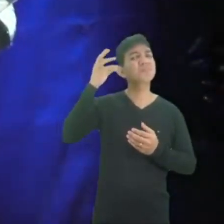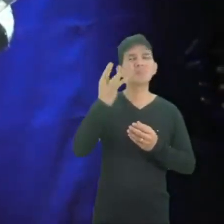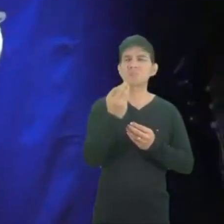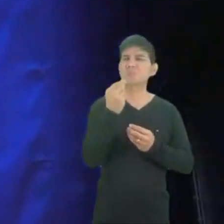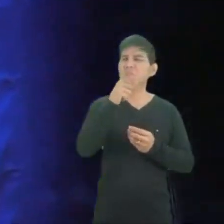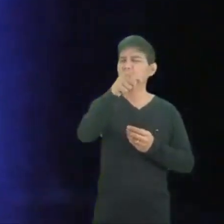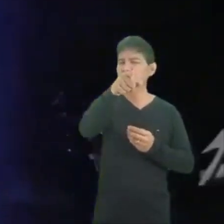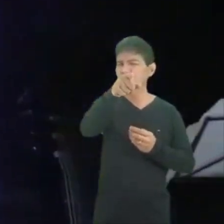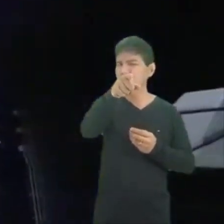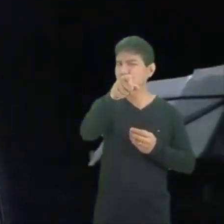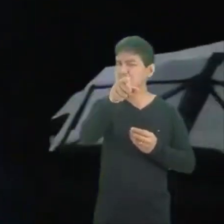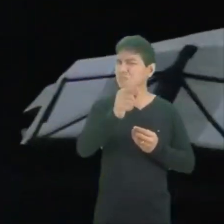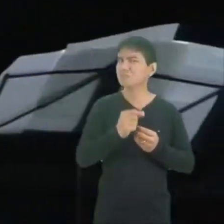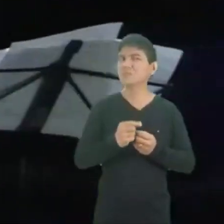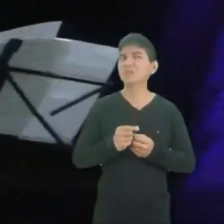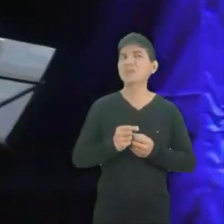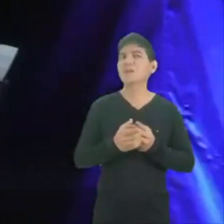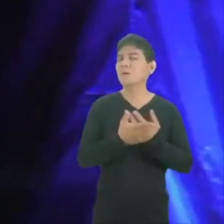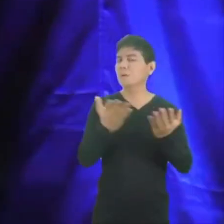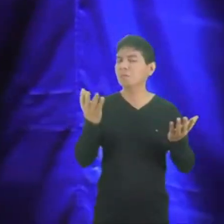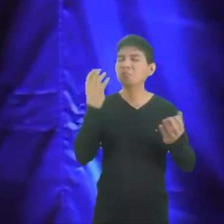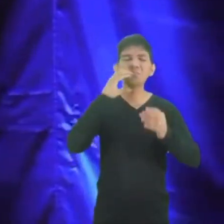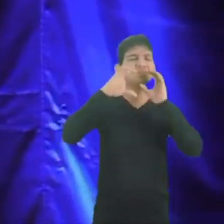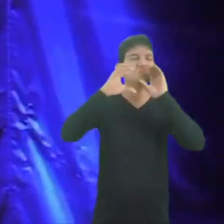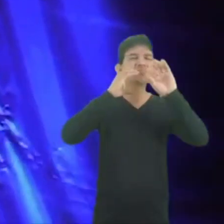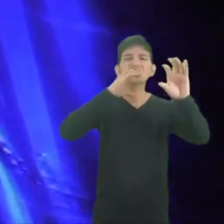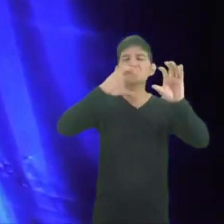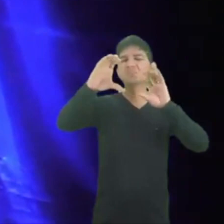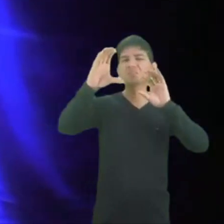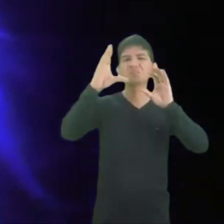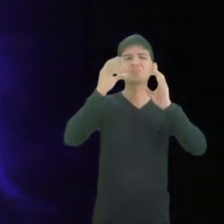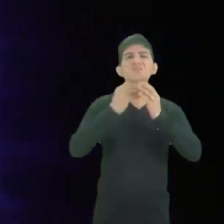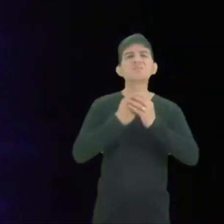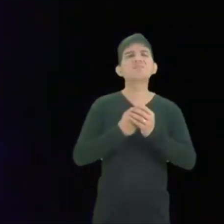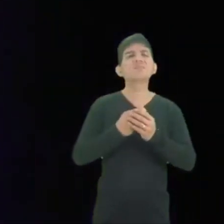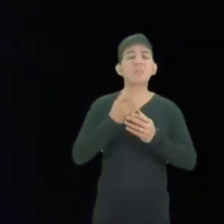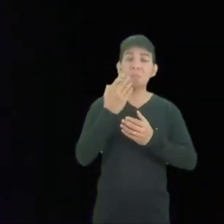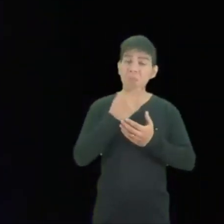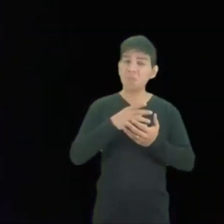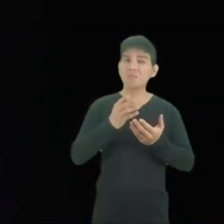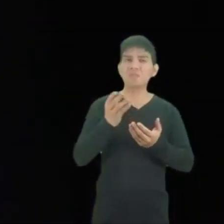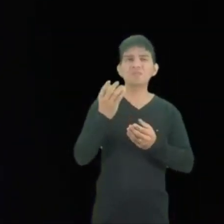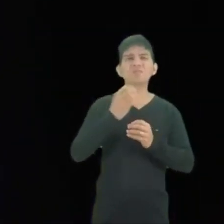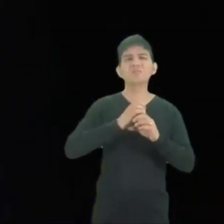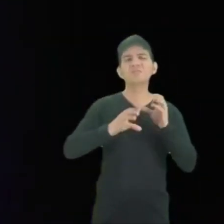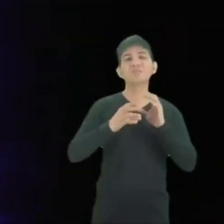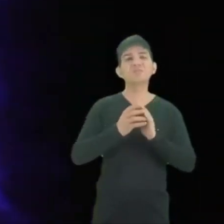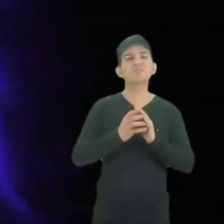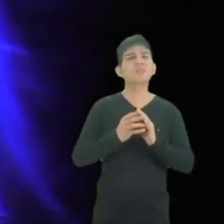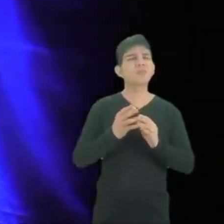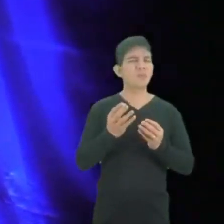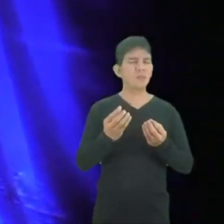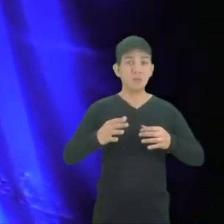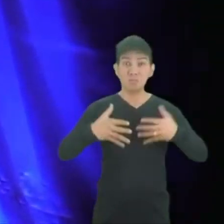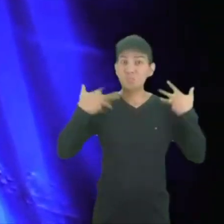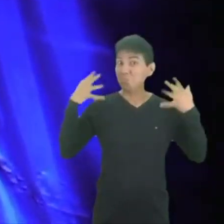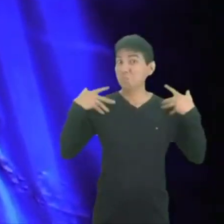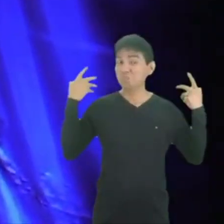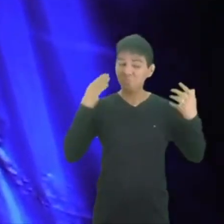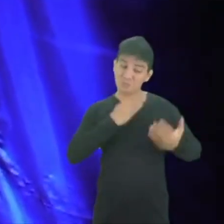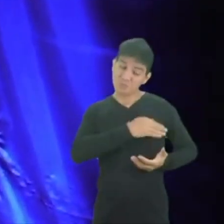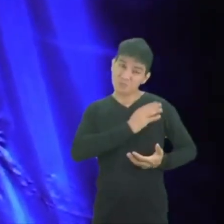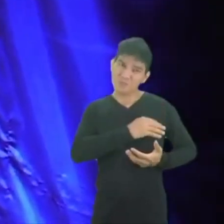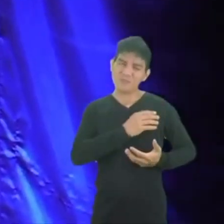de vocês, né, cantaram, né, entoaram esse louvor e com muita alegria no coração, com